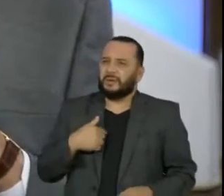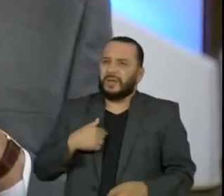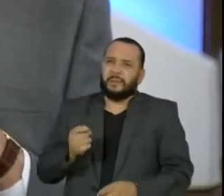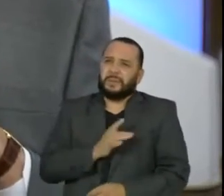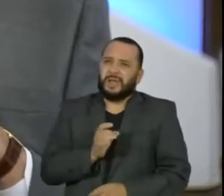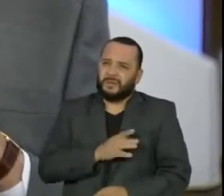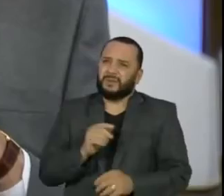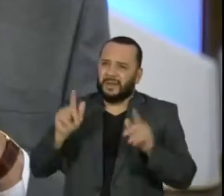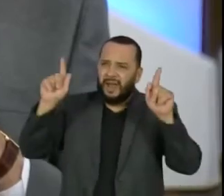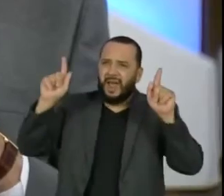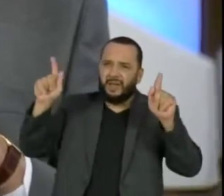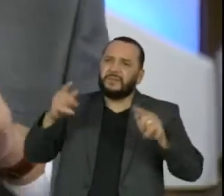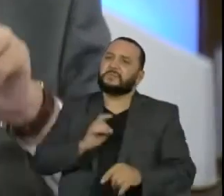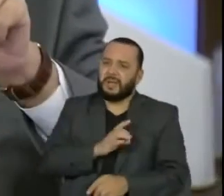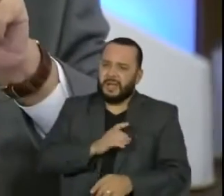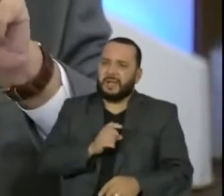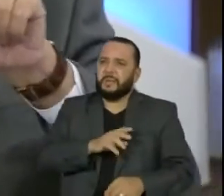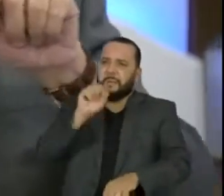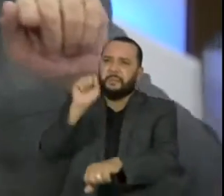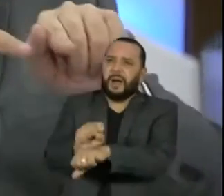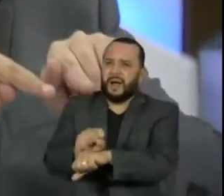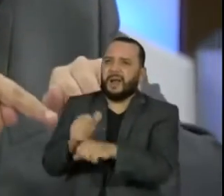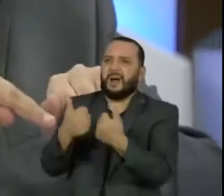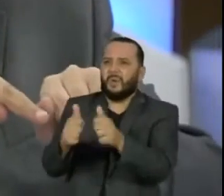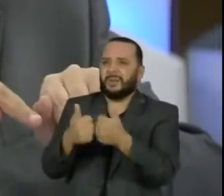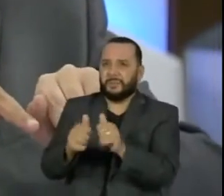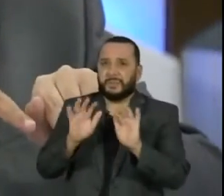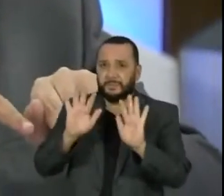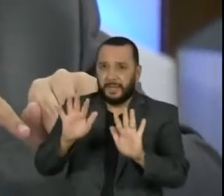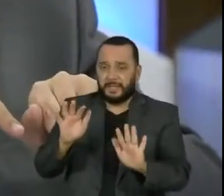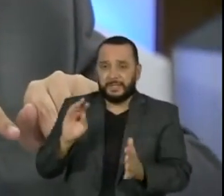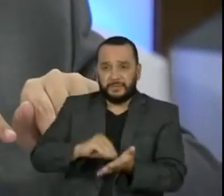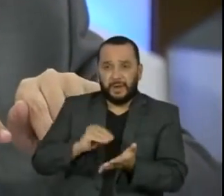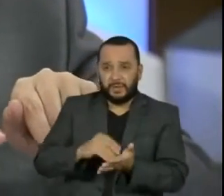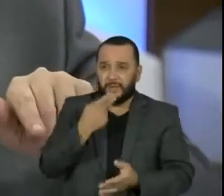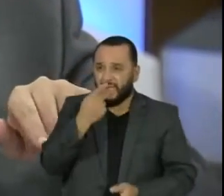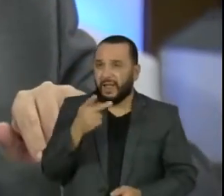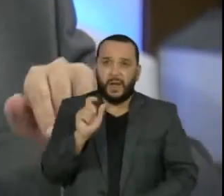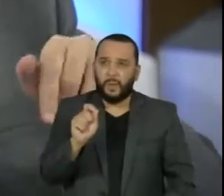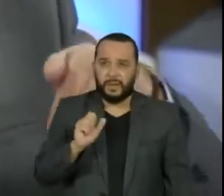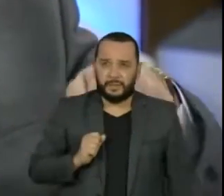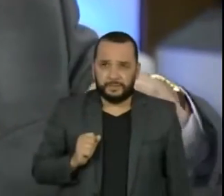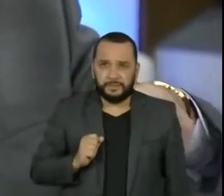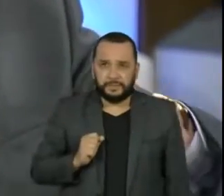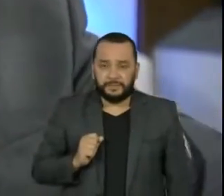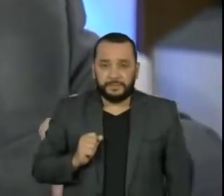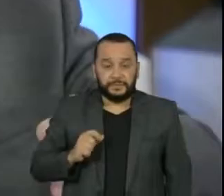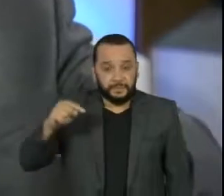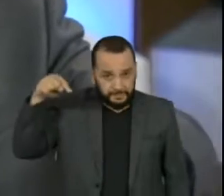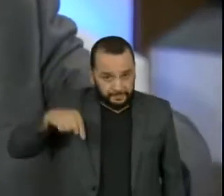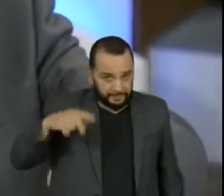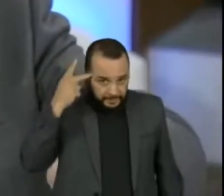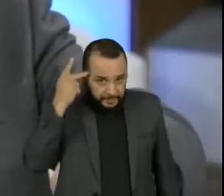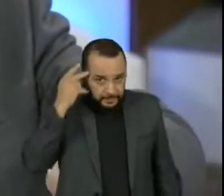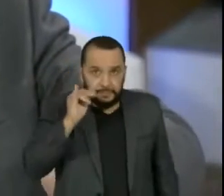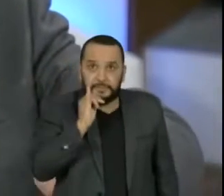medo disso. Não tenho medo de consequência mais nenhuma. O que ninguém fala é que aqui em São Paulo, por